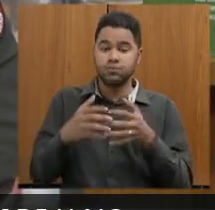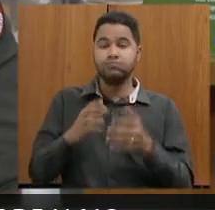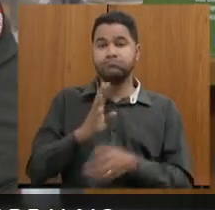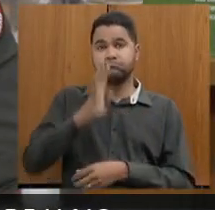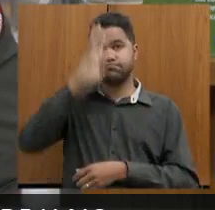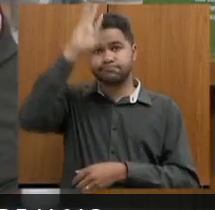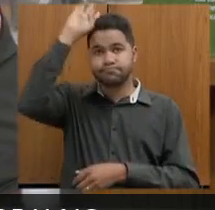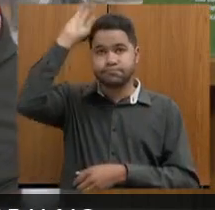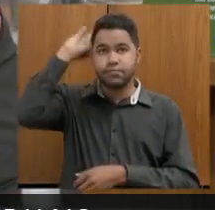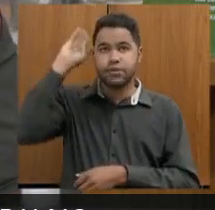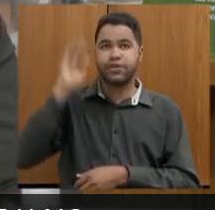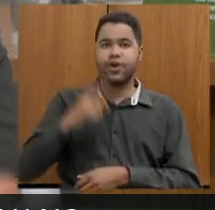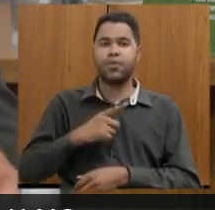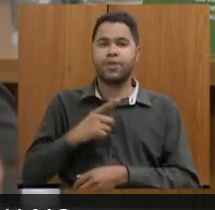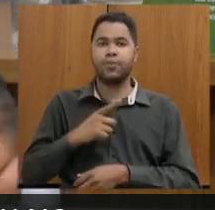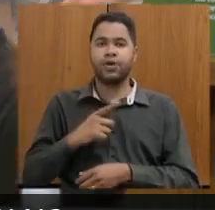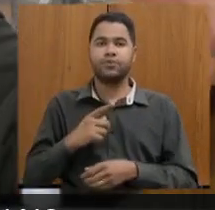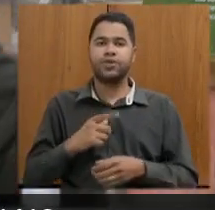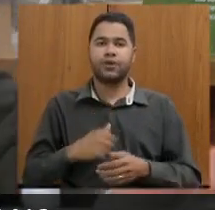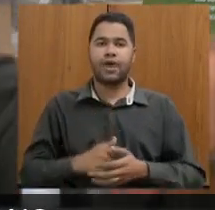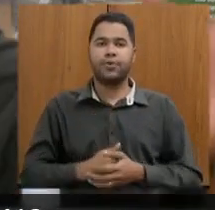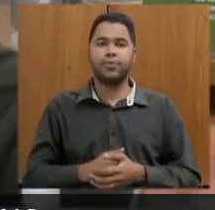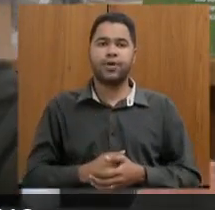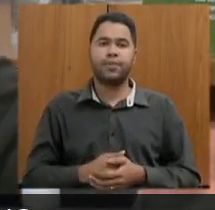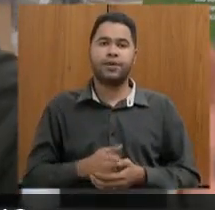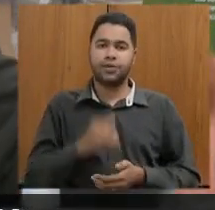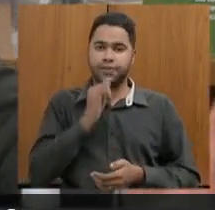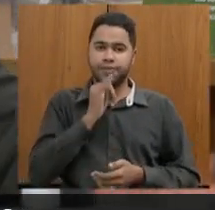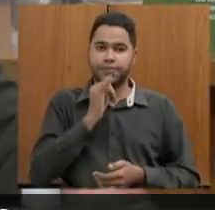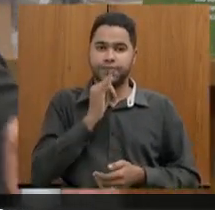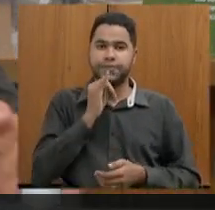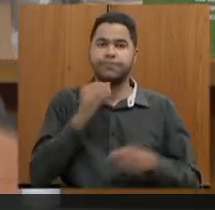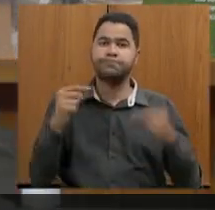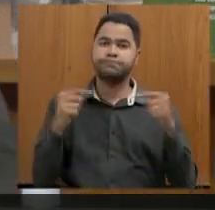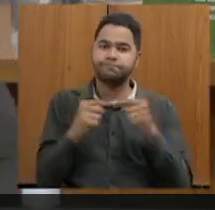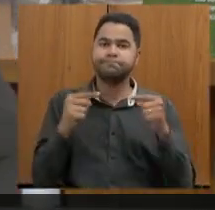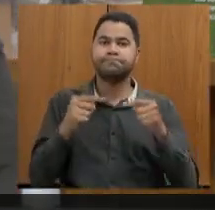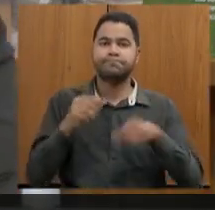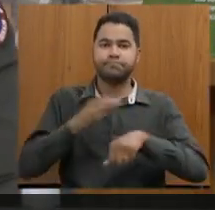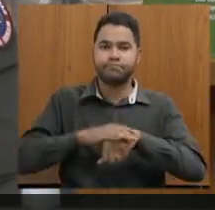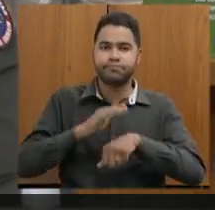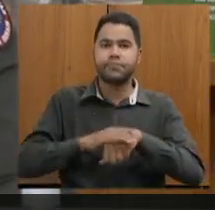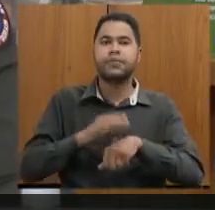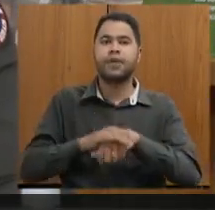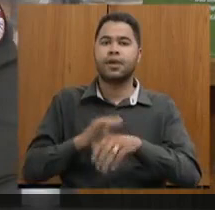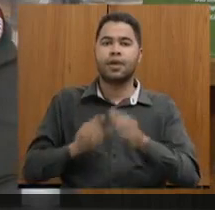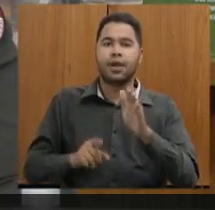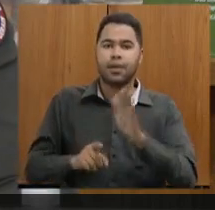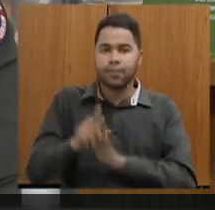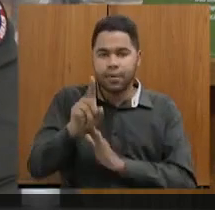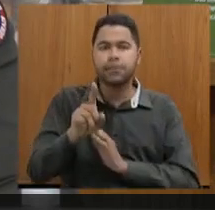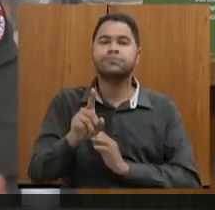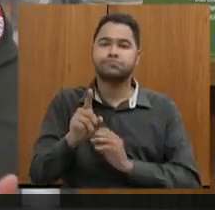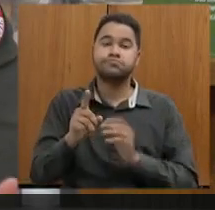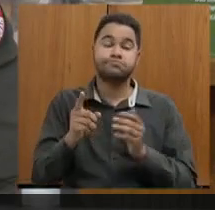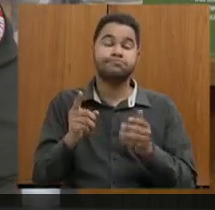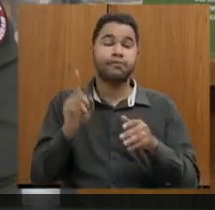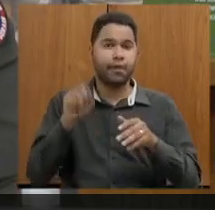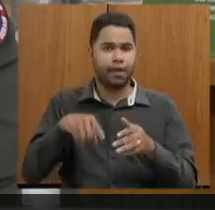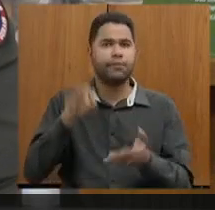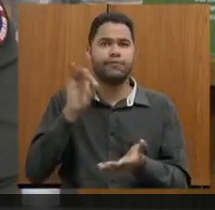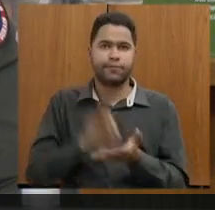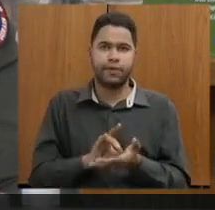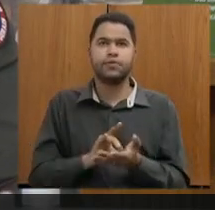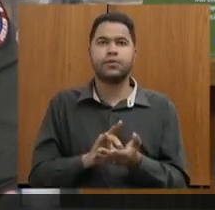atividade de atendimento pré-hospitalar e que tem tudo a ver a primeira parte da pergunta do deputado João Leite é